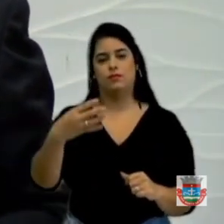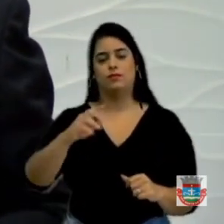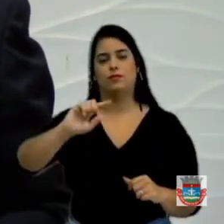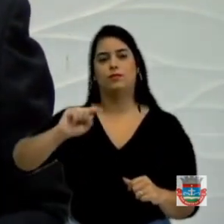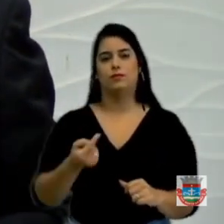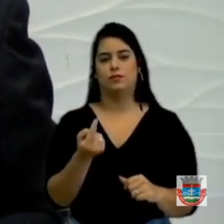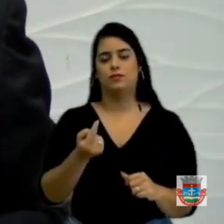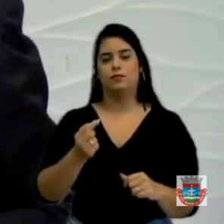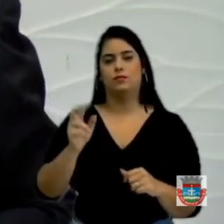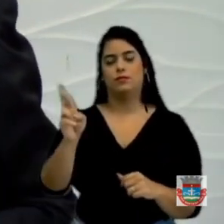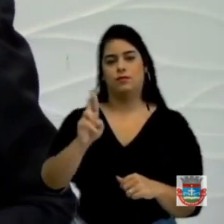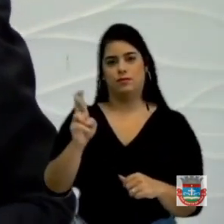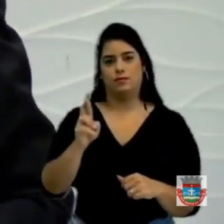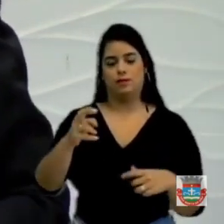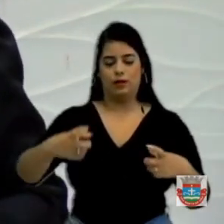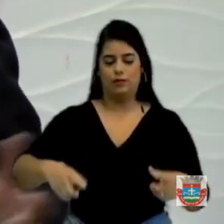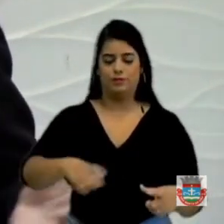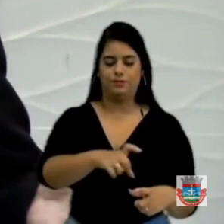operação Tapa Buracos,